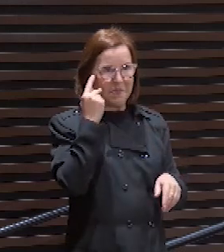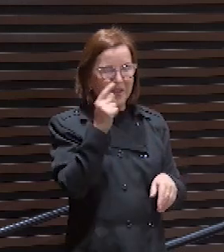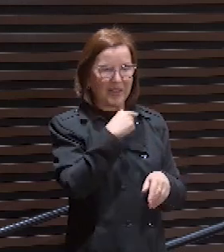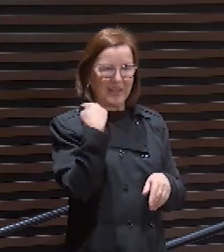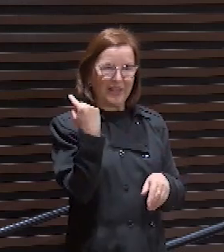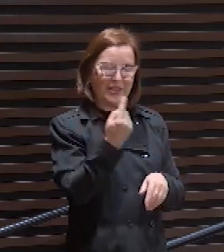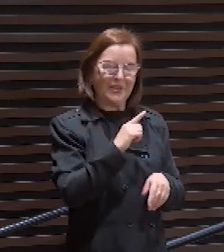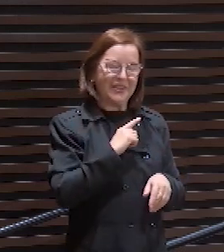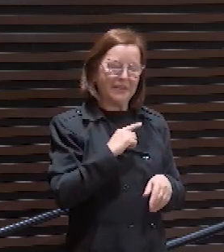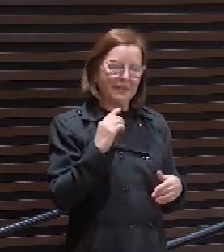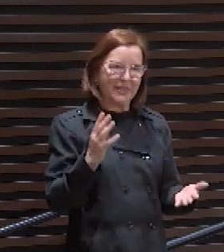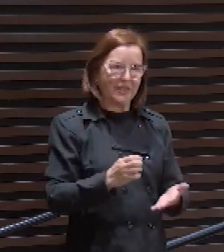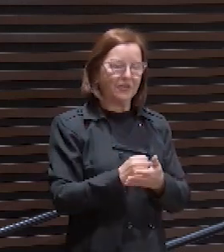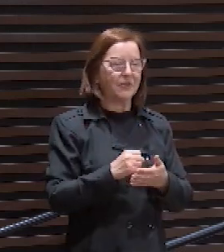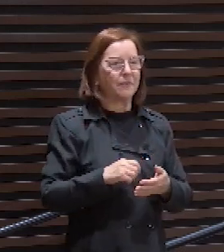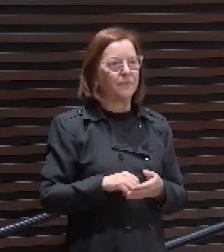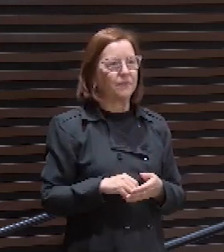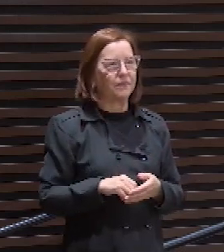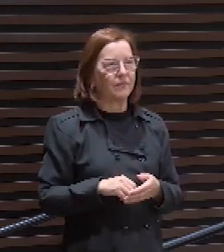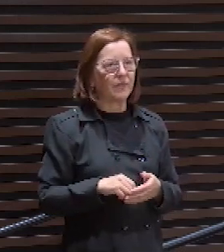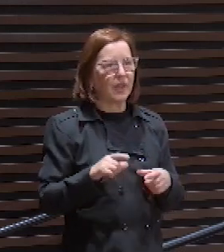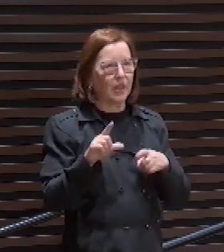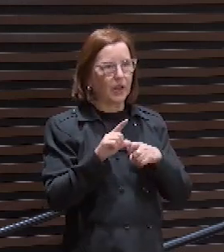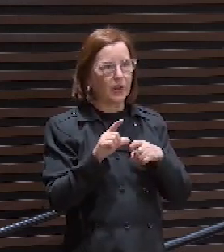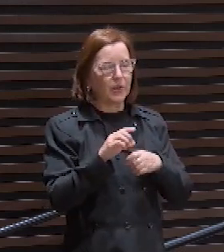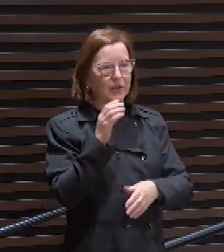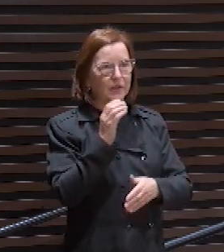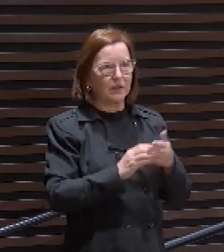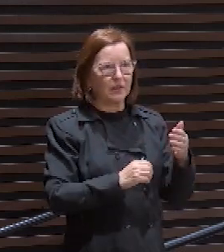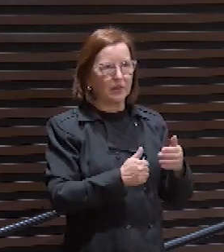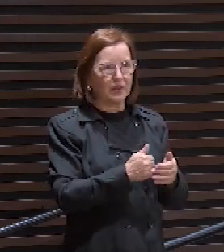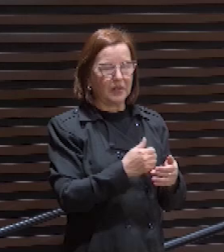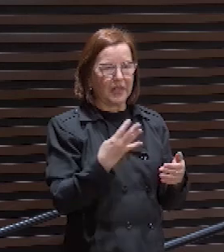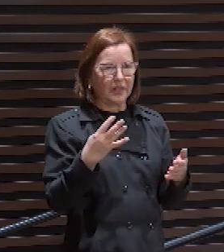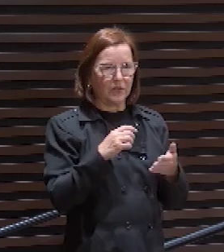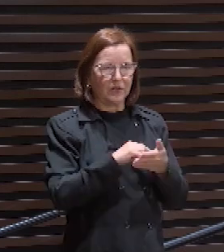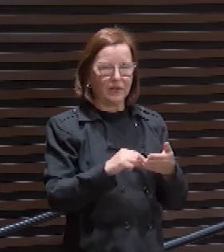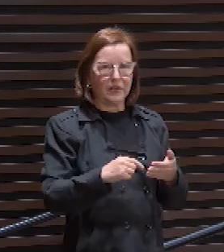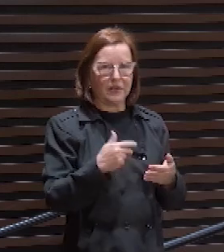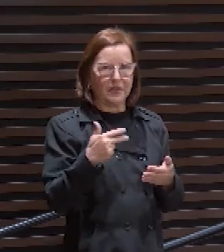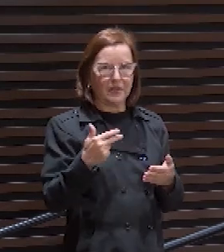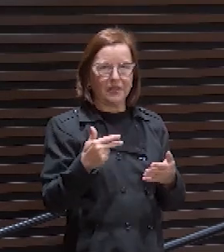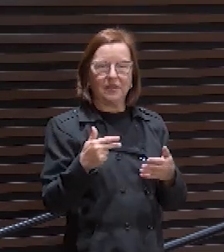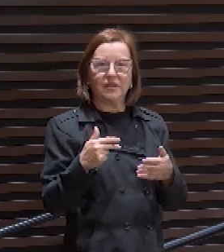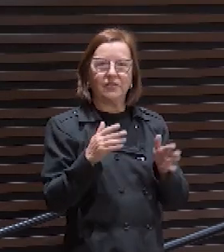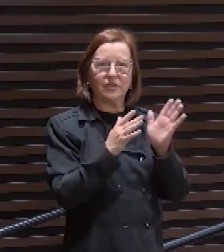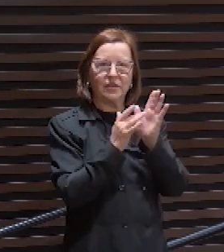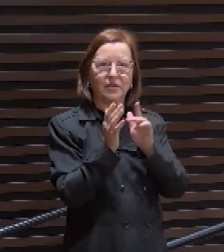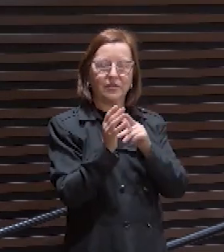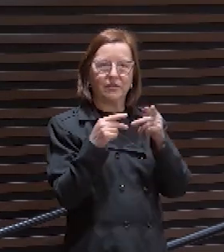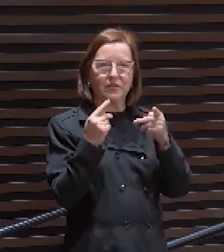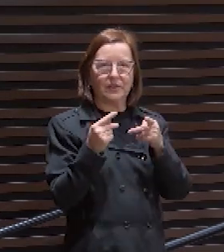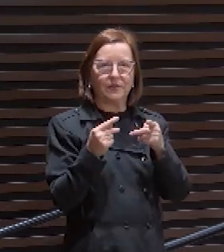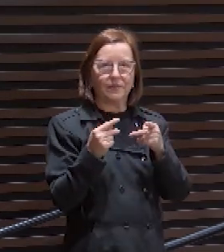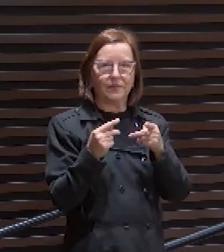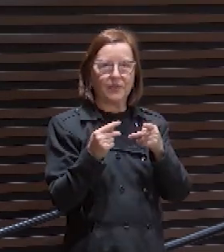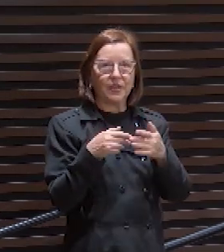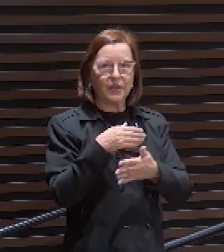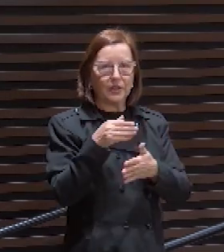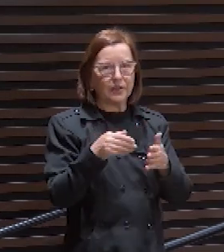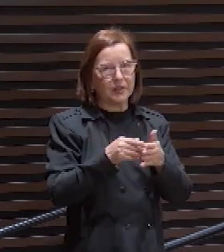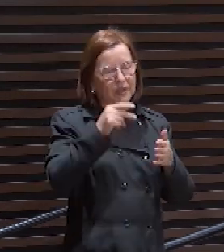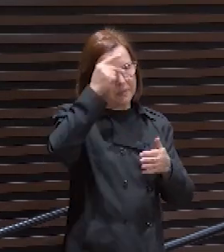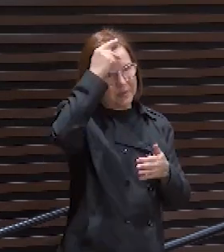Em Lucas 14, 33, Jesus resume o seu ensino dizendo: assim, pois, todo aquele